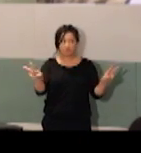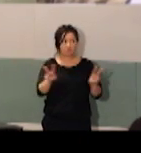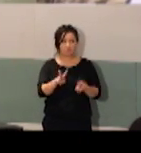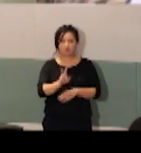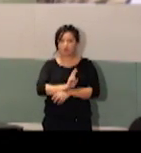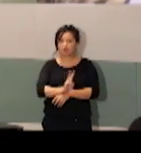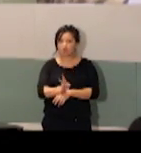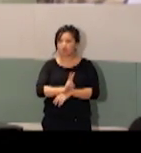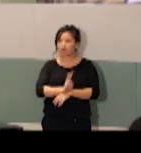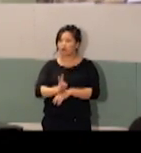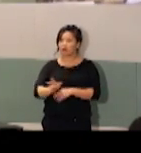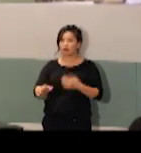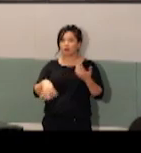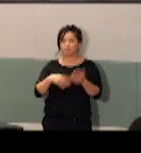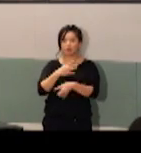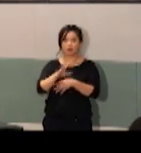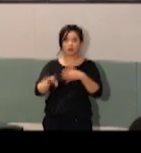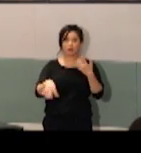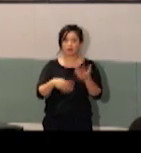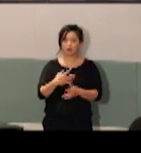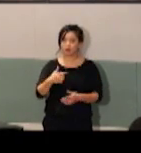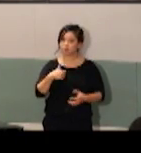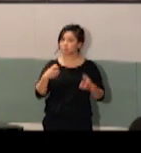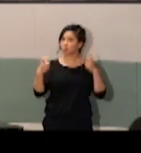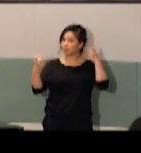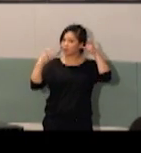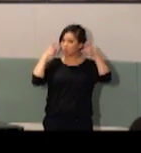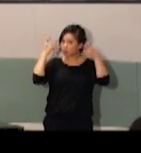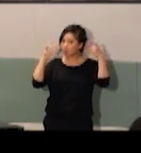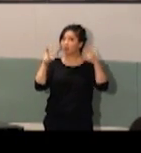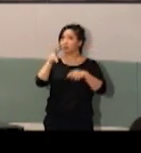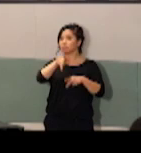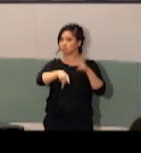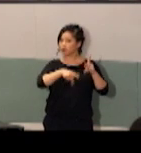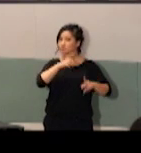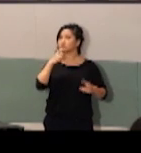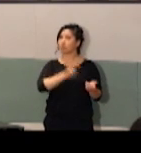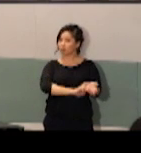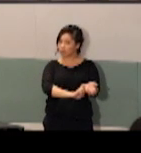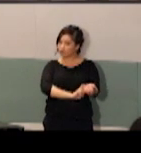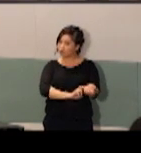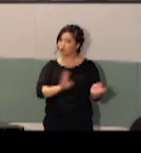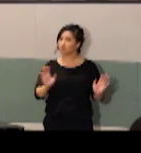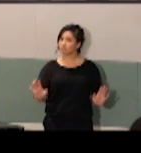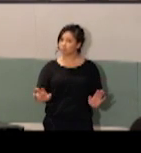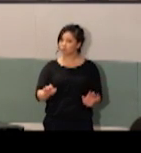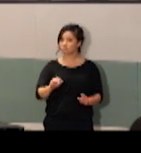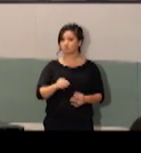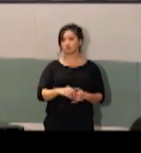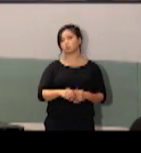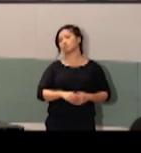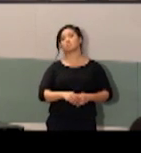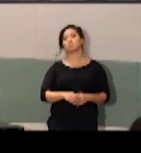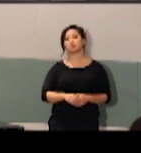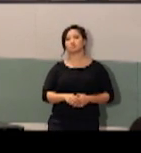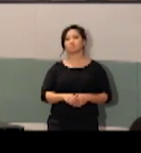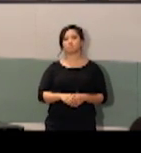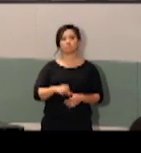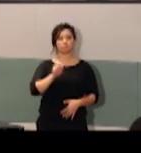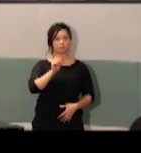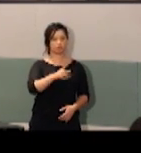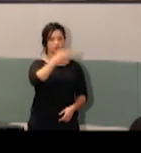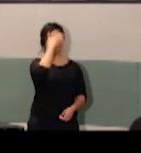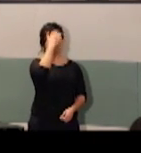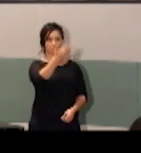com o que vai acontecer. As pessoas estão muito tensas, muito nervosas. Não tem ônibus. Ok, muito obrigada, candidato. O próximo